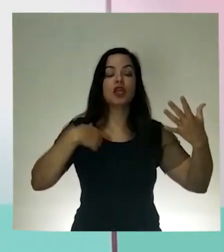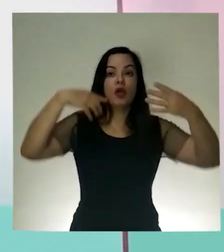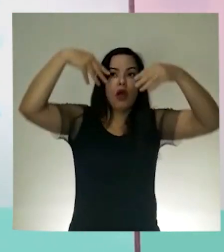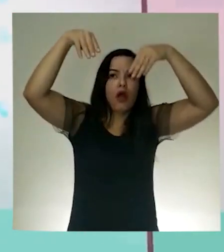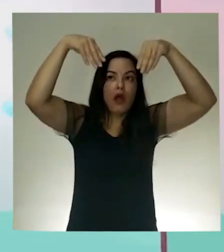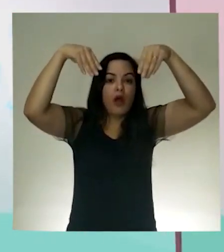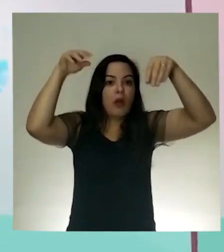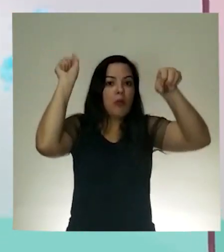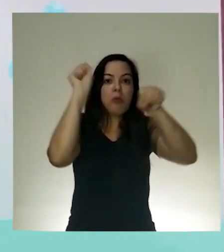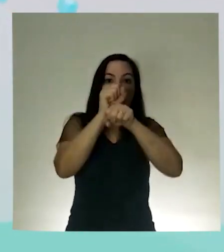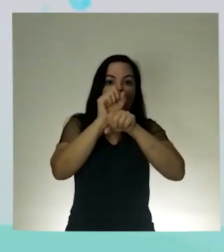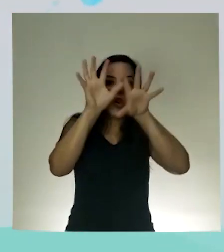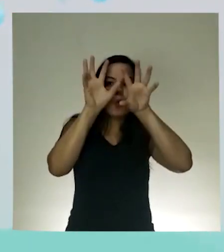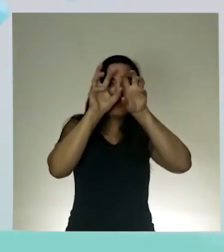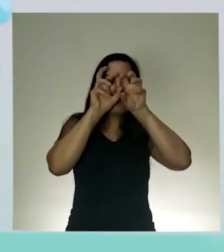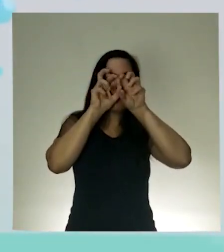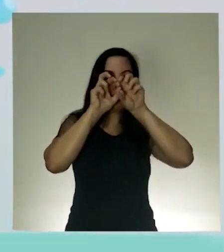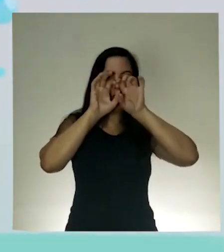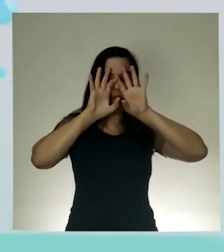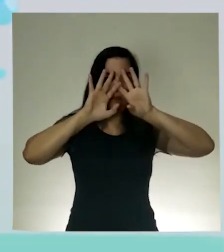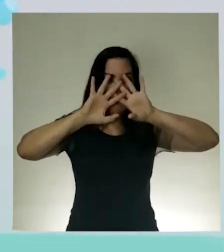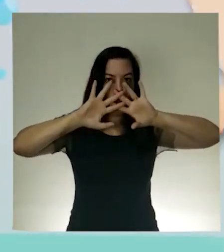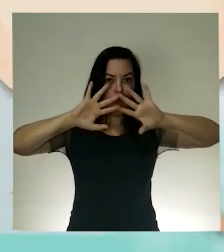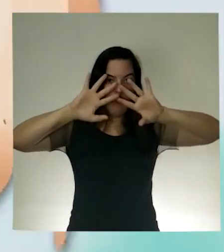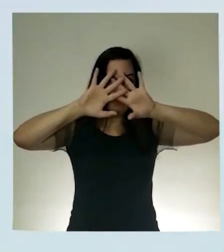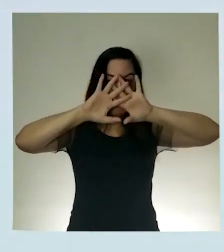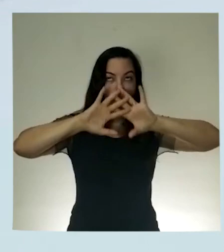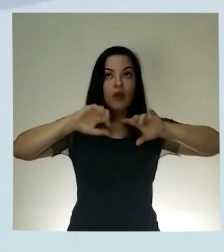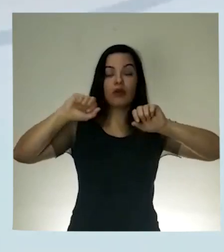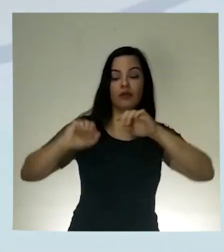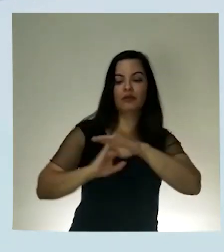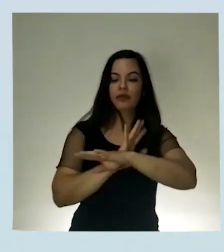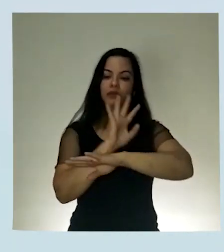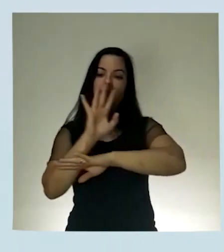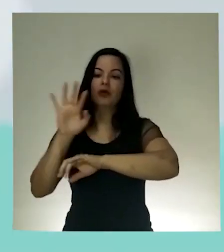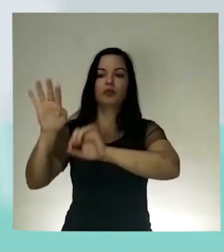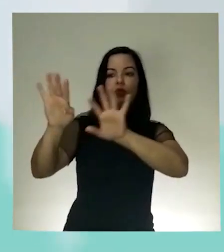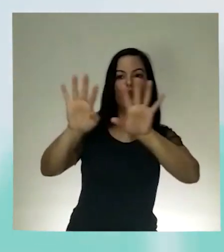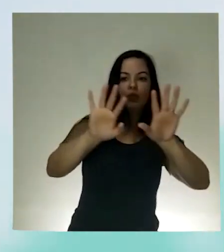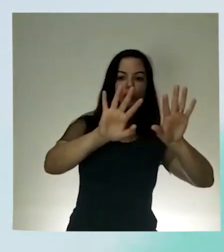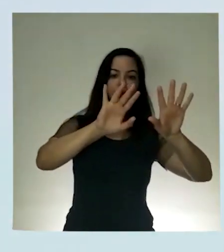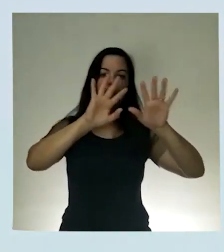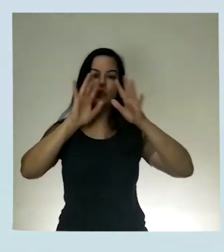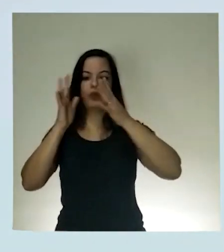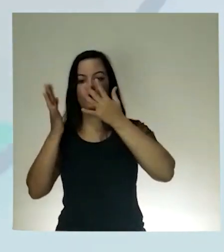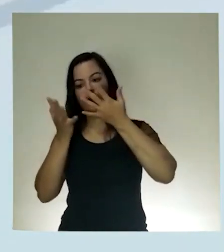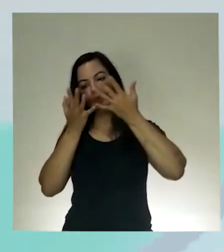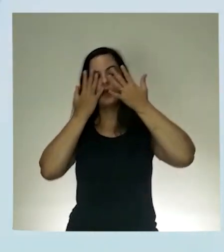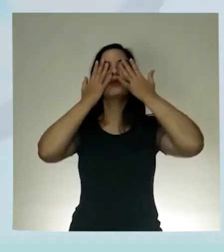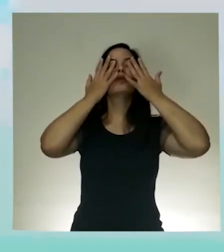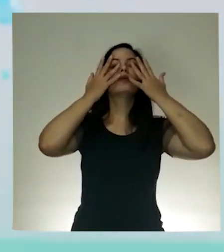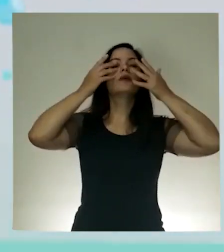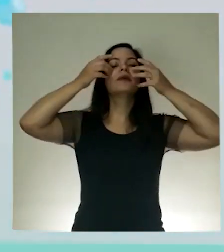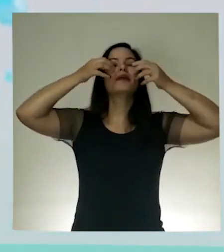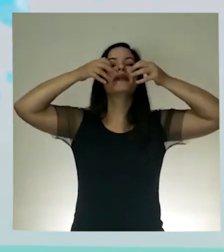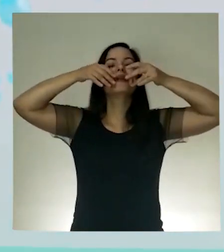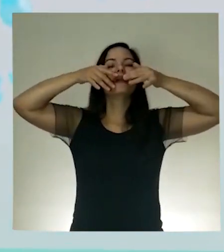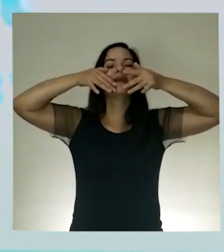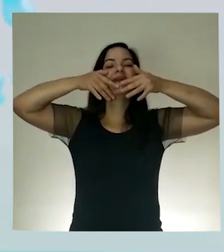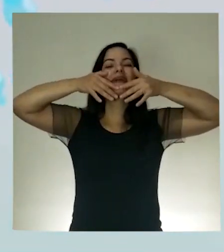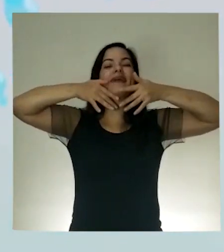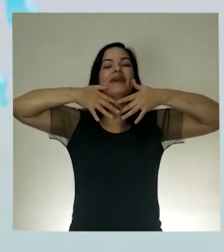tão transparente. O vapor quando chega em mim desliza como pingos numa